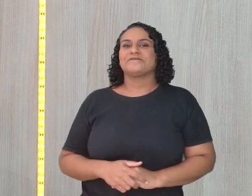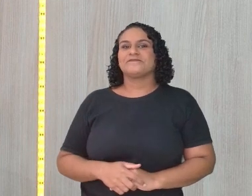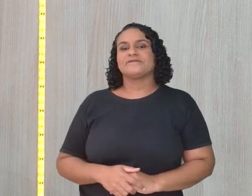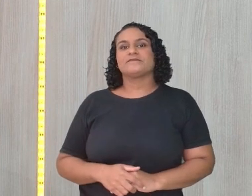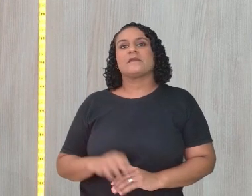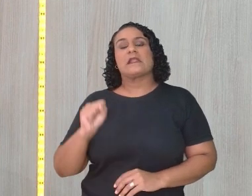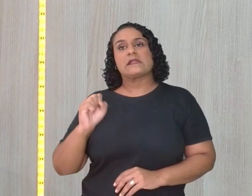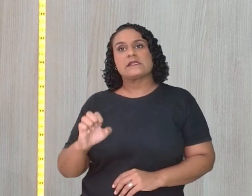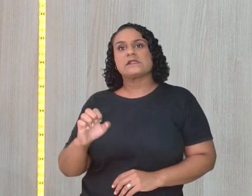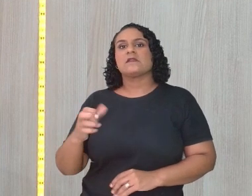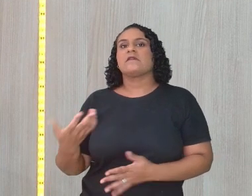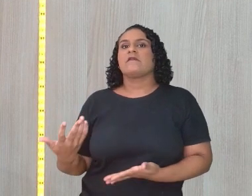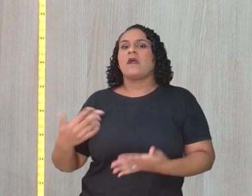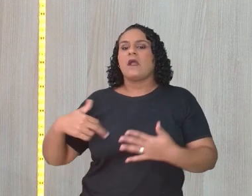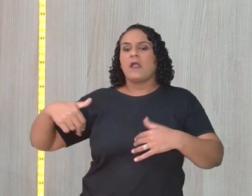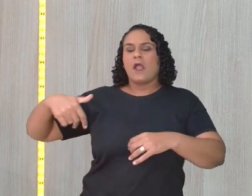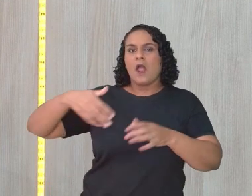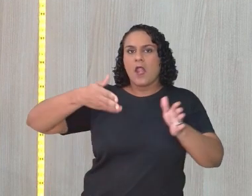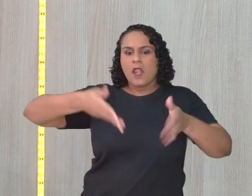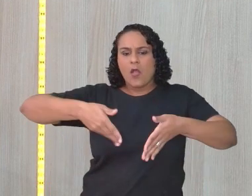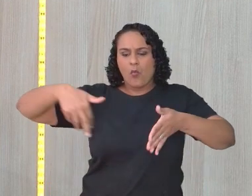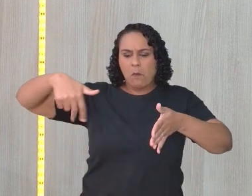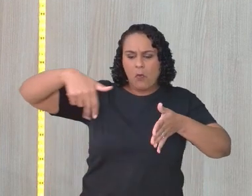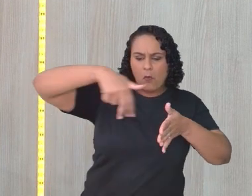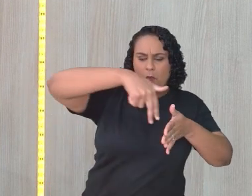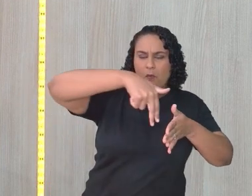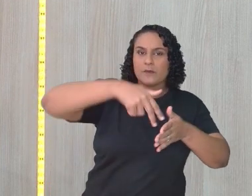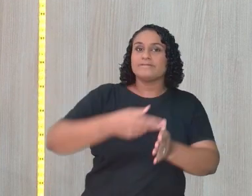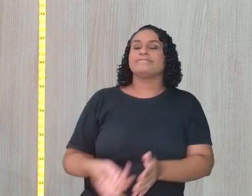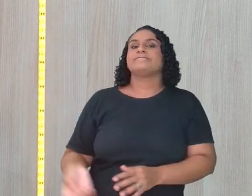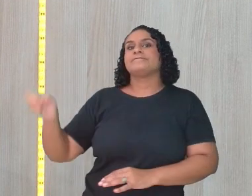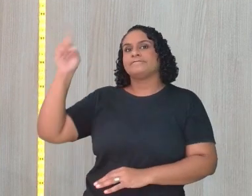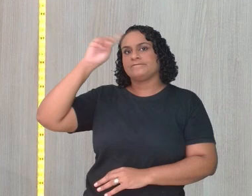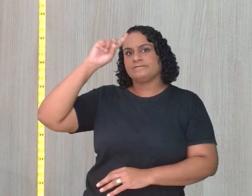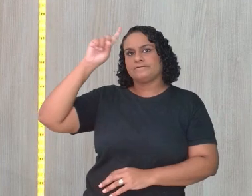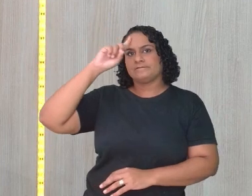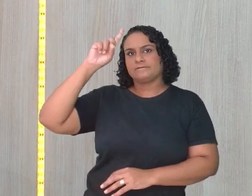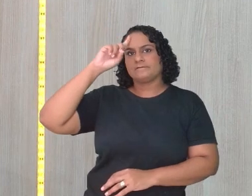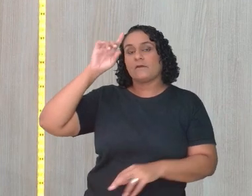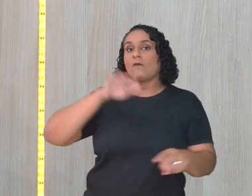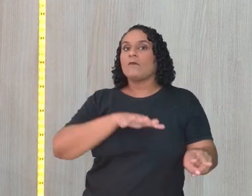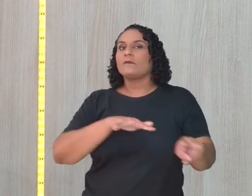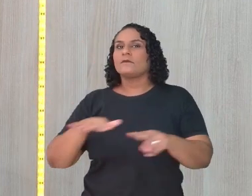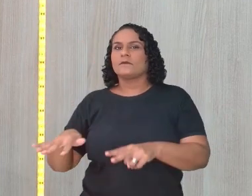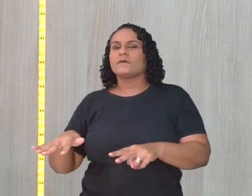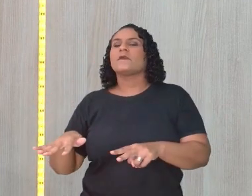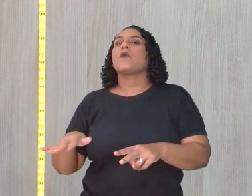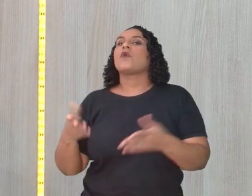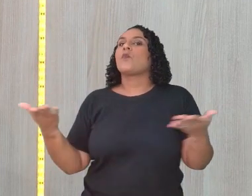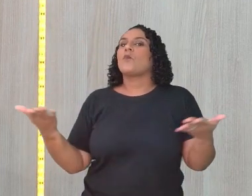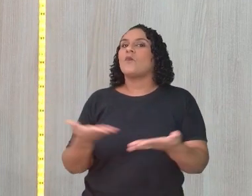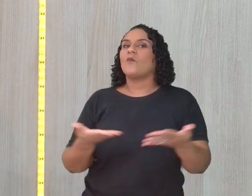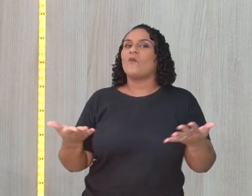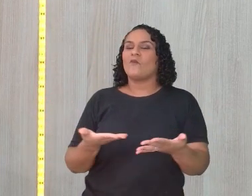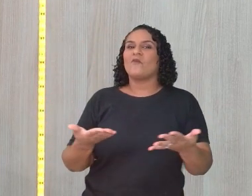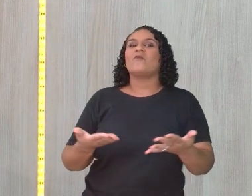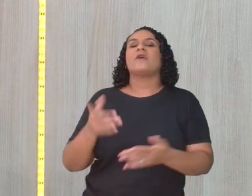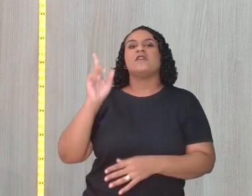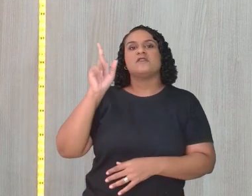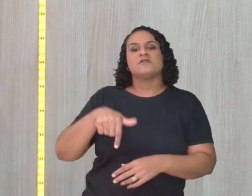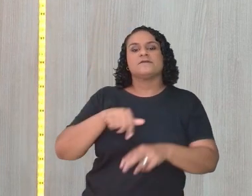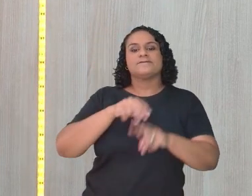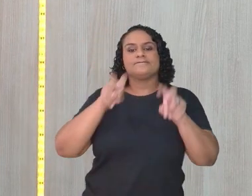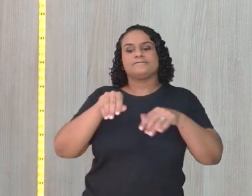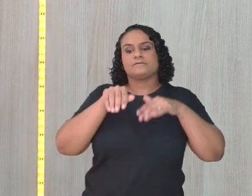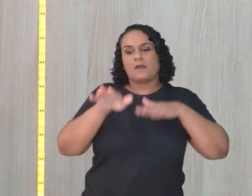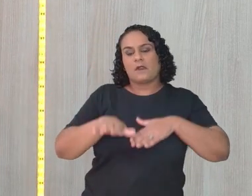se vai atravessar a rua ou não. Então, durante todo o mês, nós vamos cada semana falar, e hoje a gente está falando aí do trânsito,